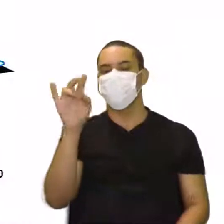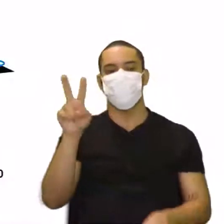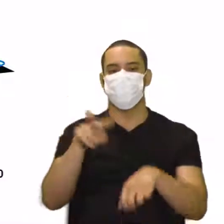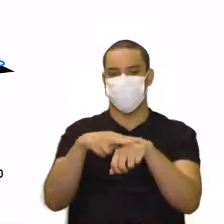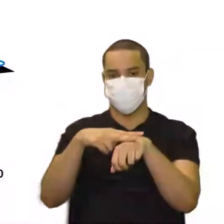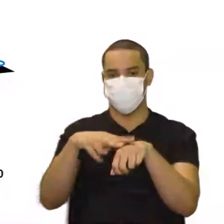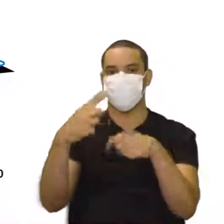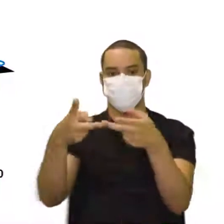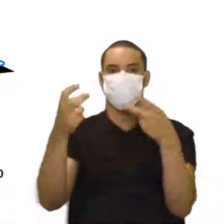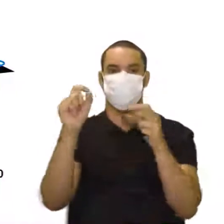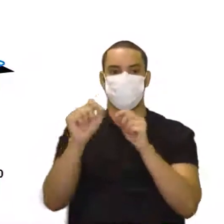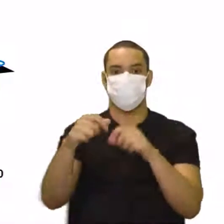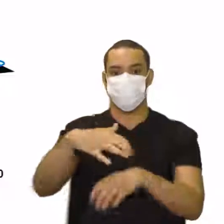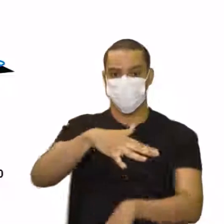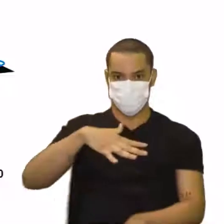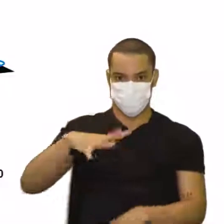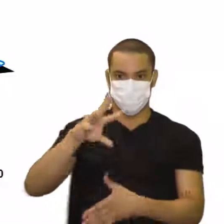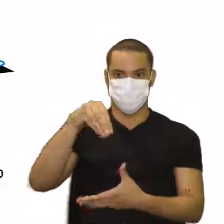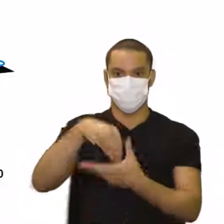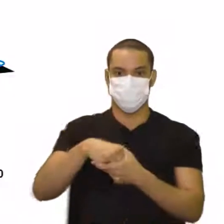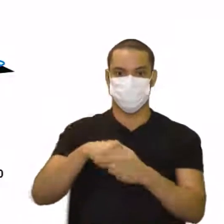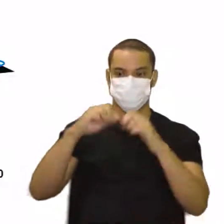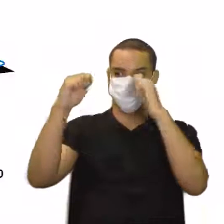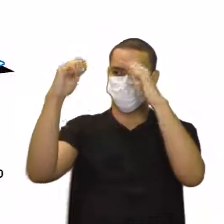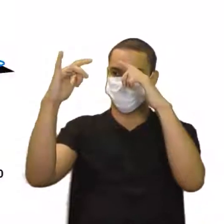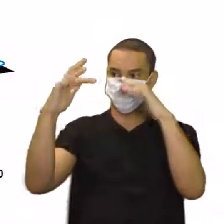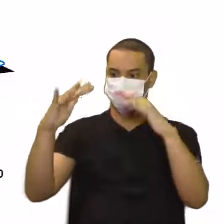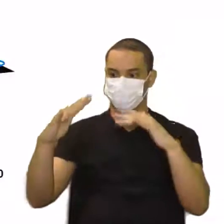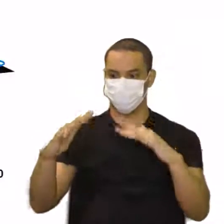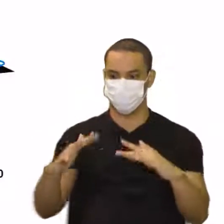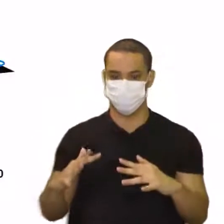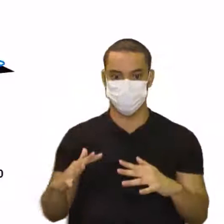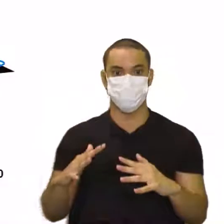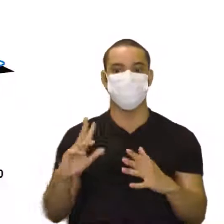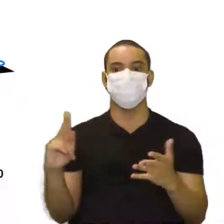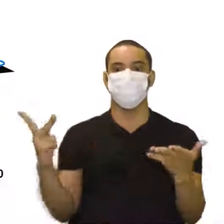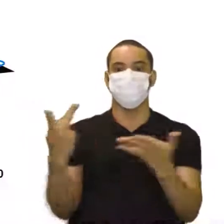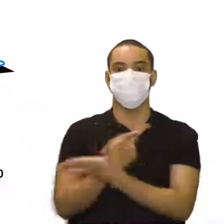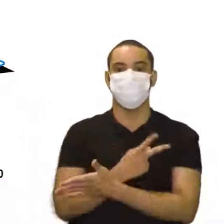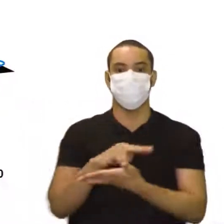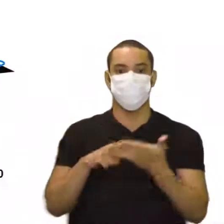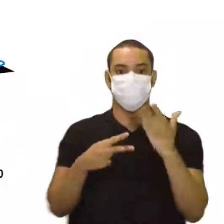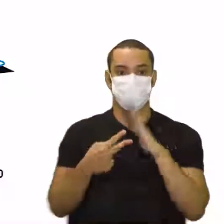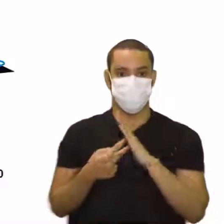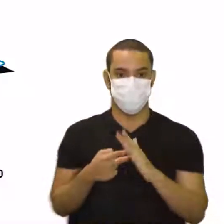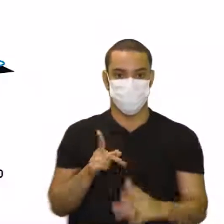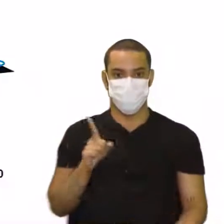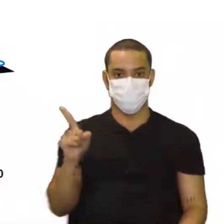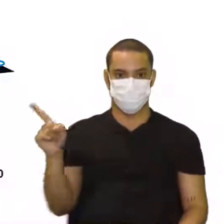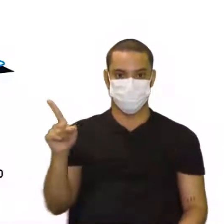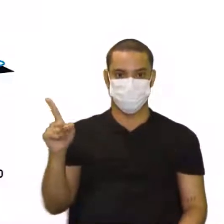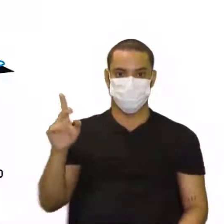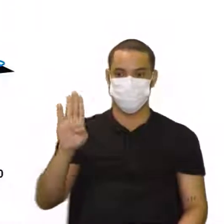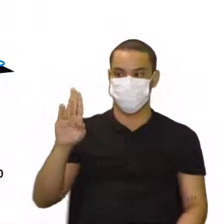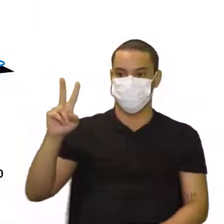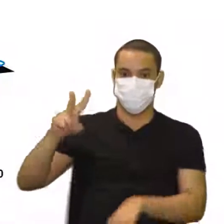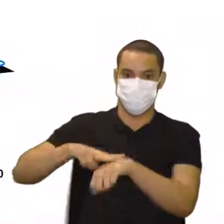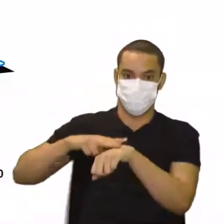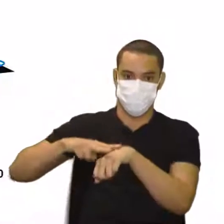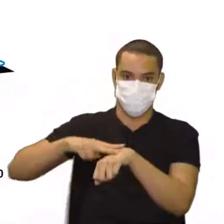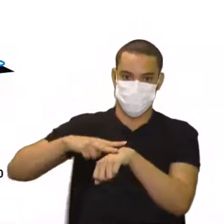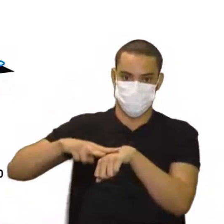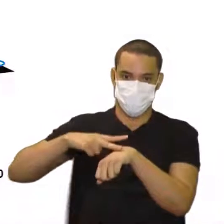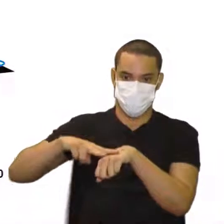fluxo de campo magnético do ímã, que está representado aqui, ó, pela letra B, de